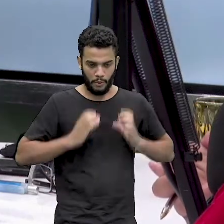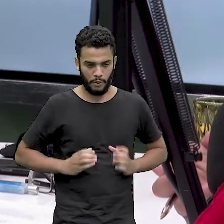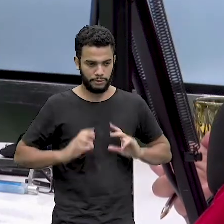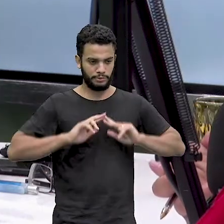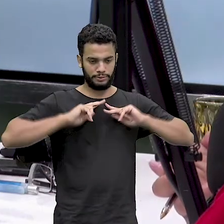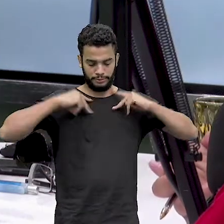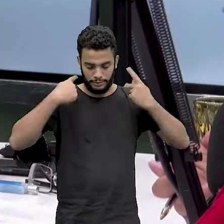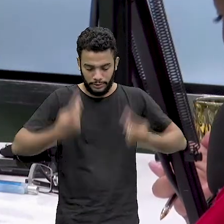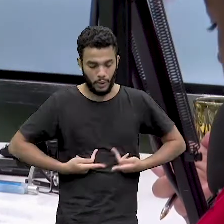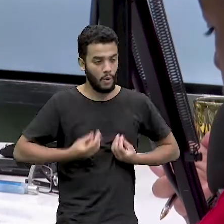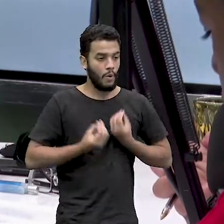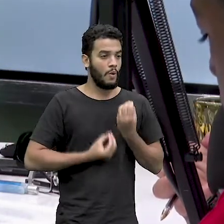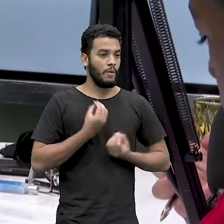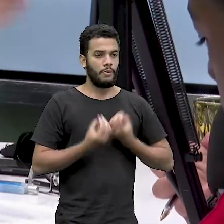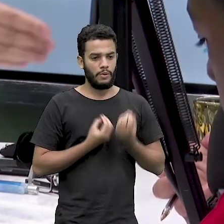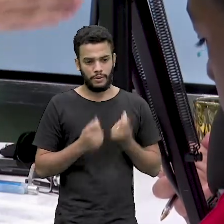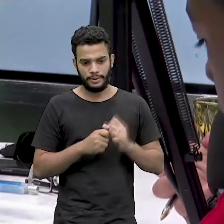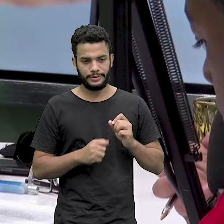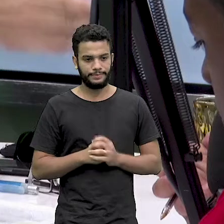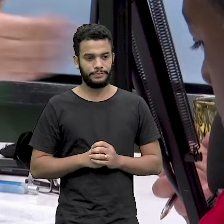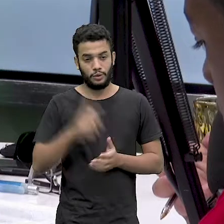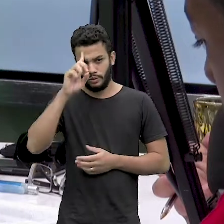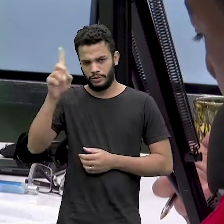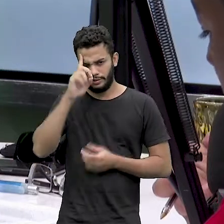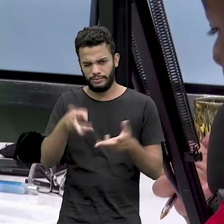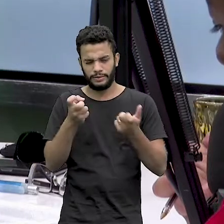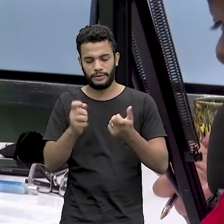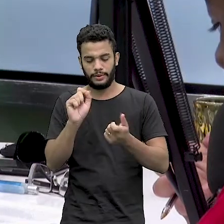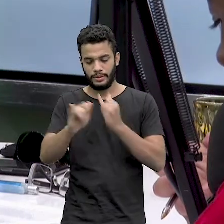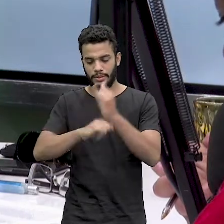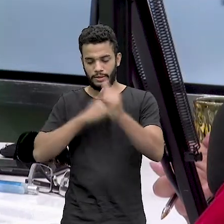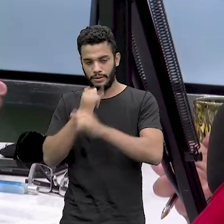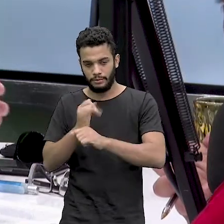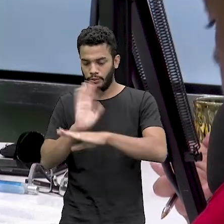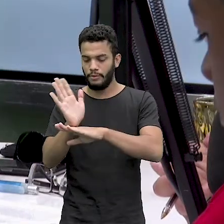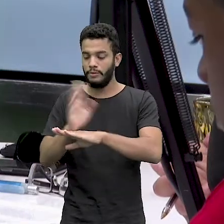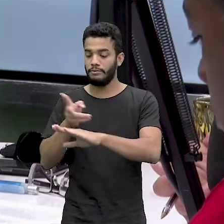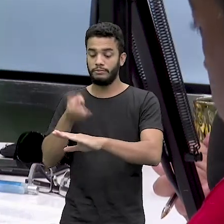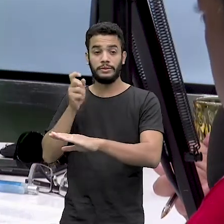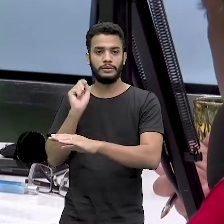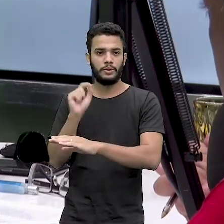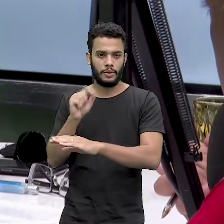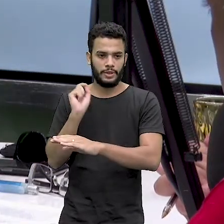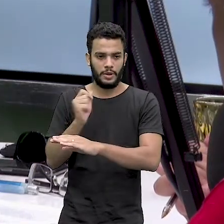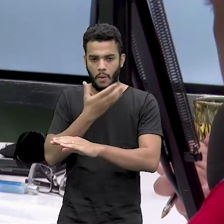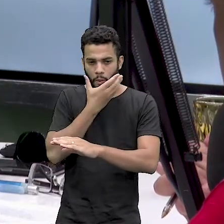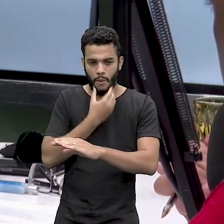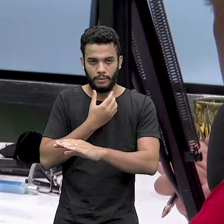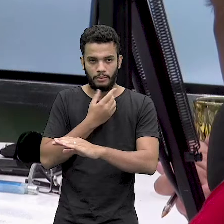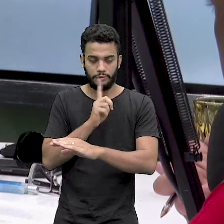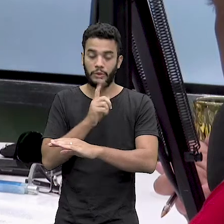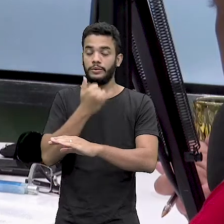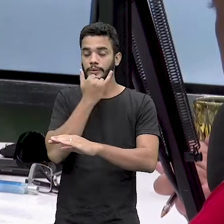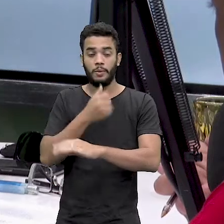uma influencer que pagou o lanche dela com uma nota falsa e aí estava se